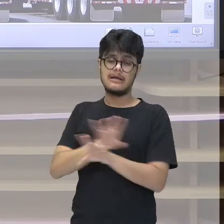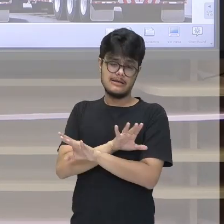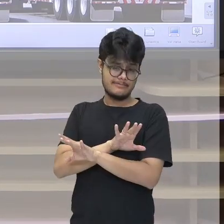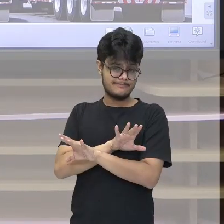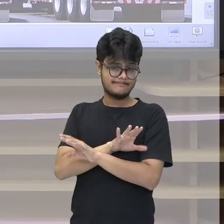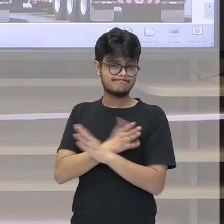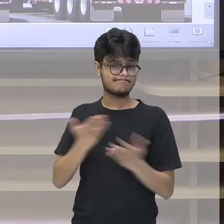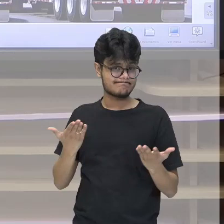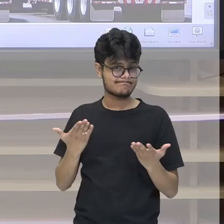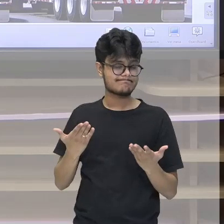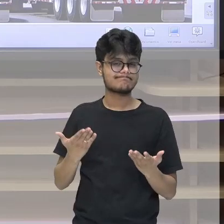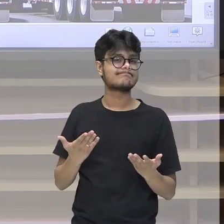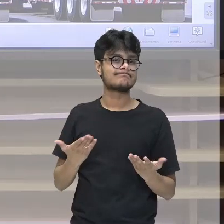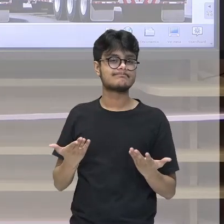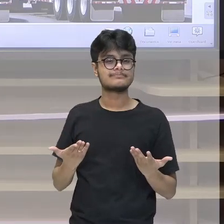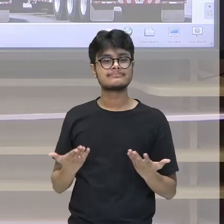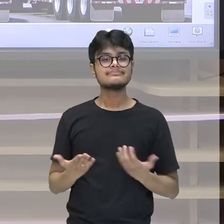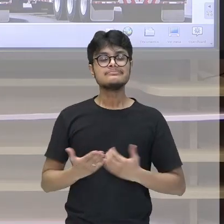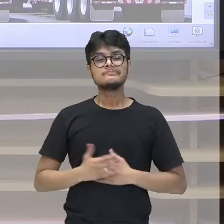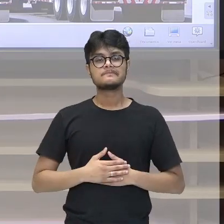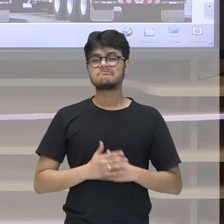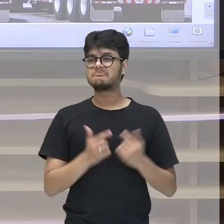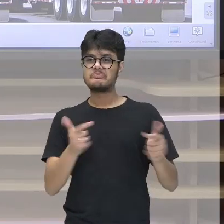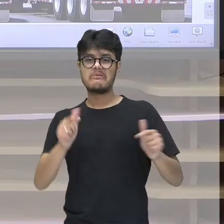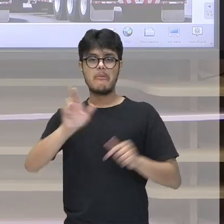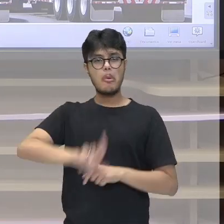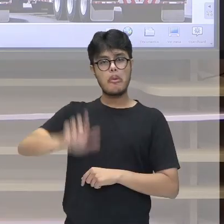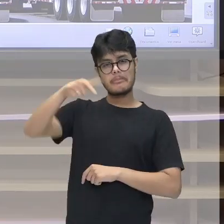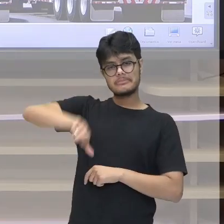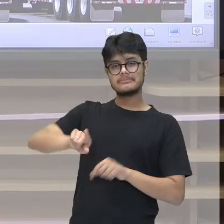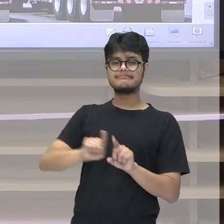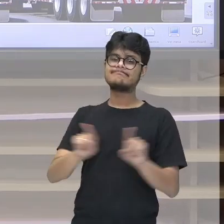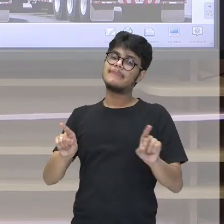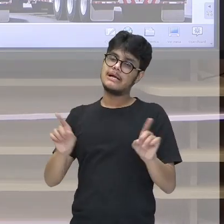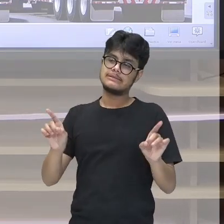combustível fóssil, ele não é renovável, o que quer dizer que uma hora ele